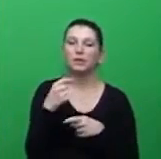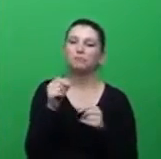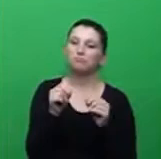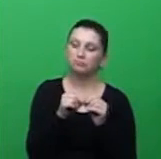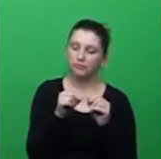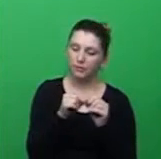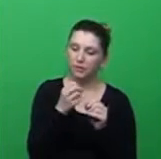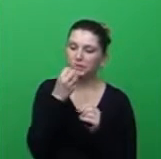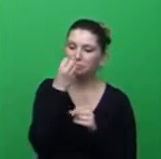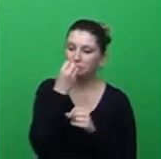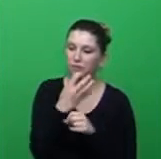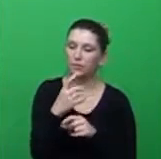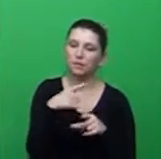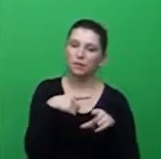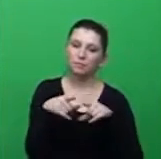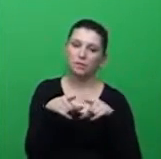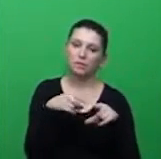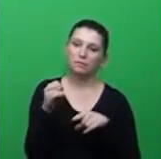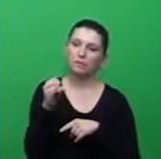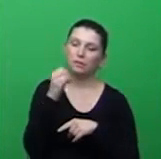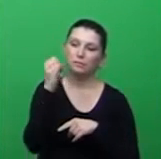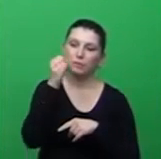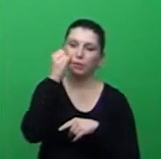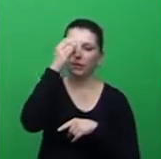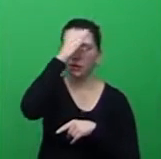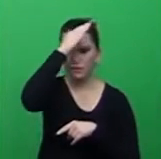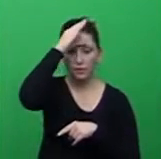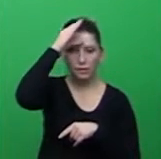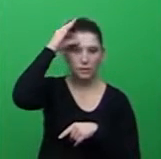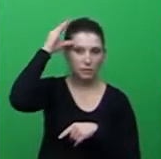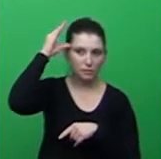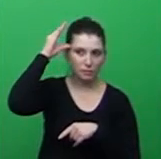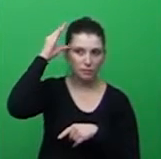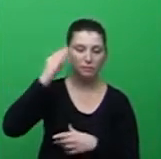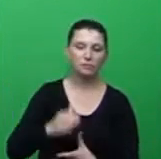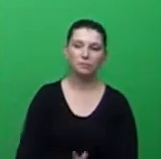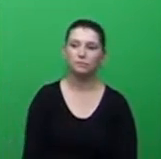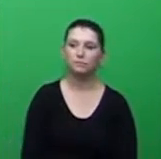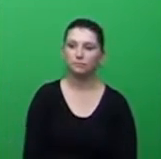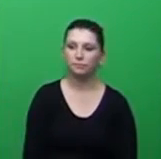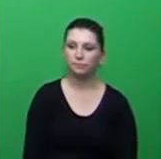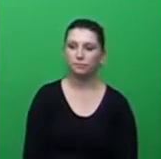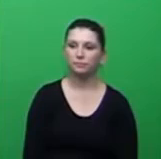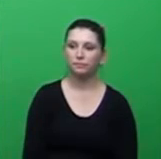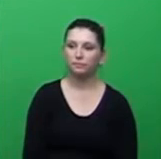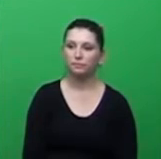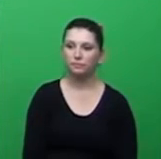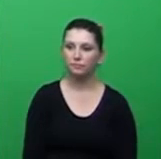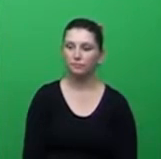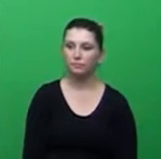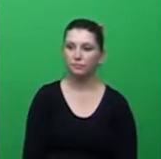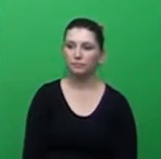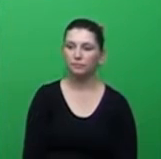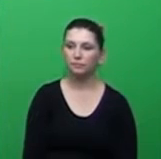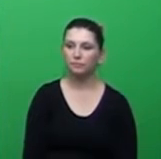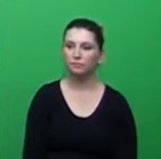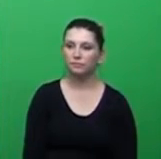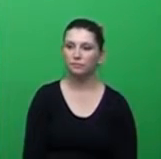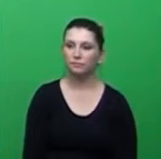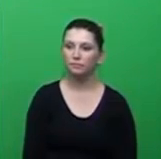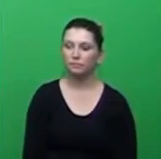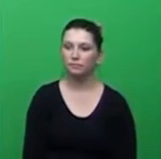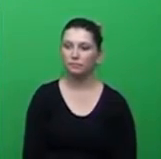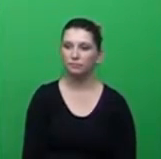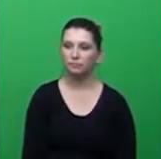figura importante naquele processo, e o reconhecimento está aí, que você vai carregar a tocha olímpica lá nas terras